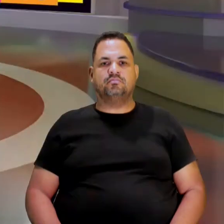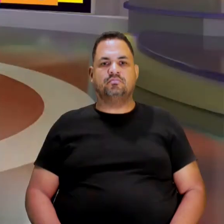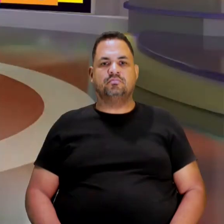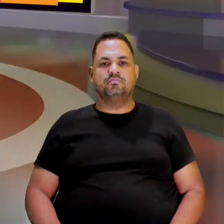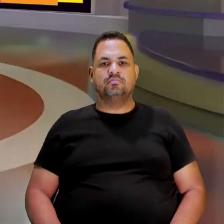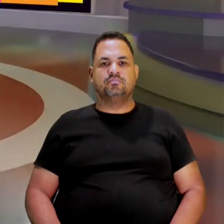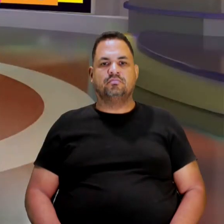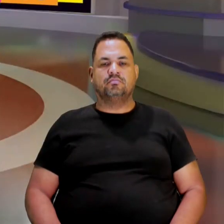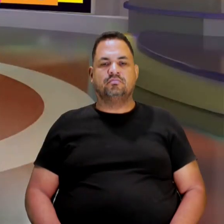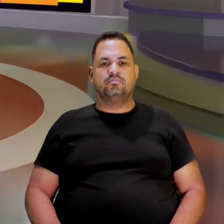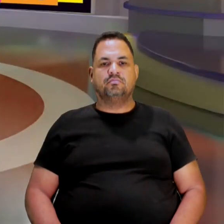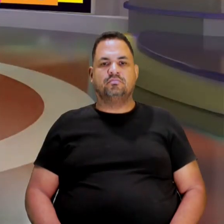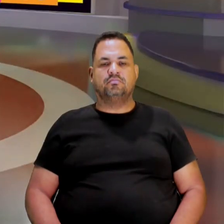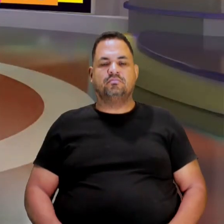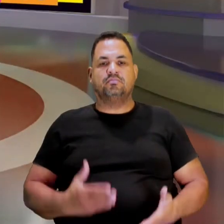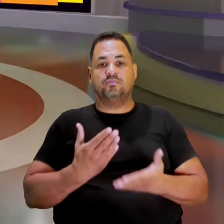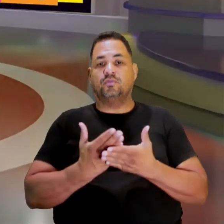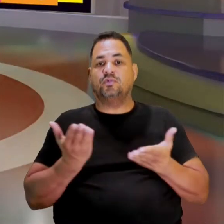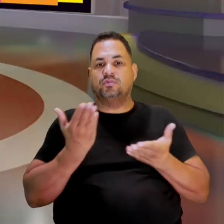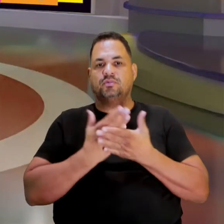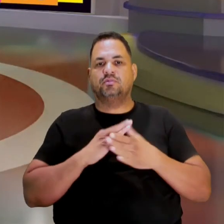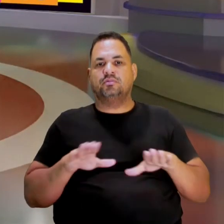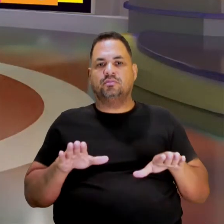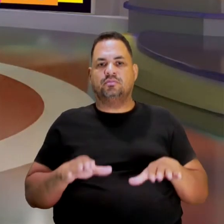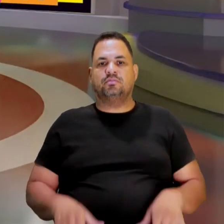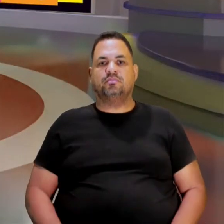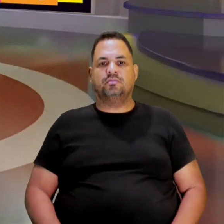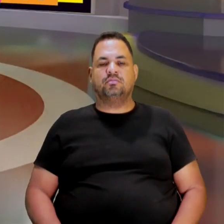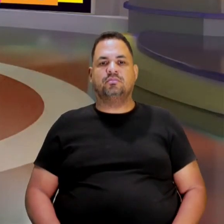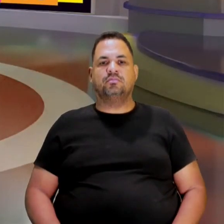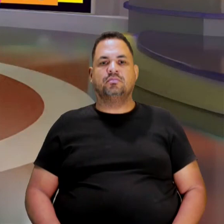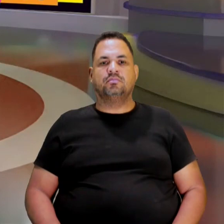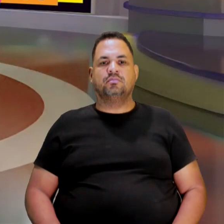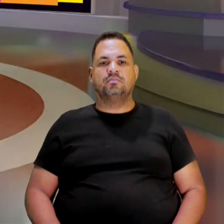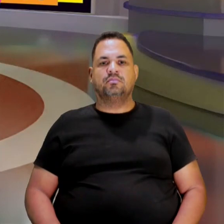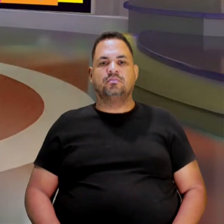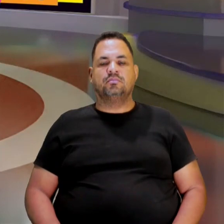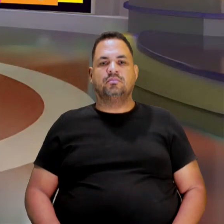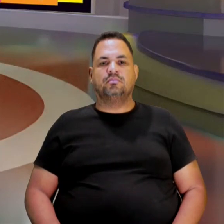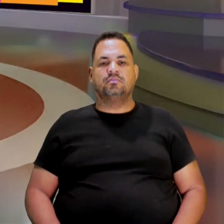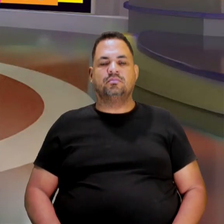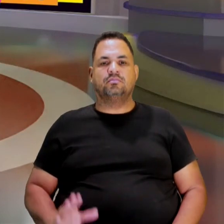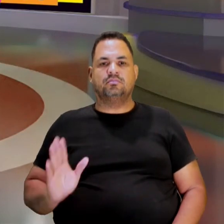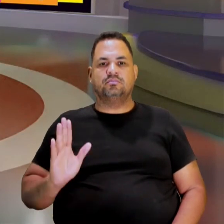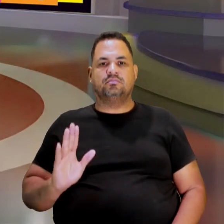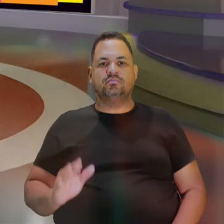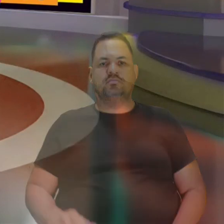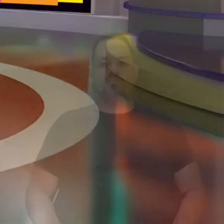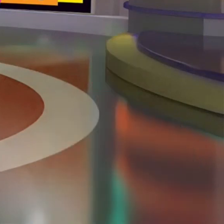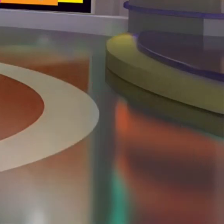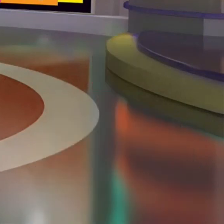That's it for today, folks. Por hoje é só, pessoal. See you next class. Bye, bye.